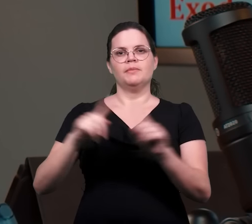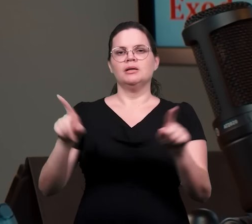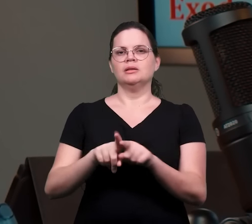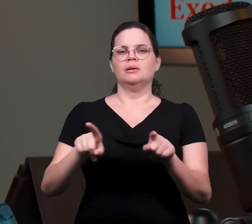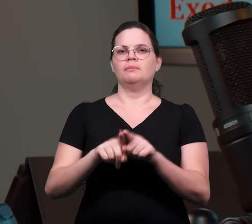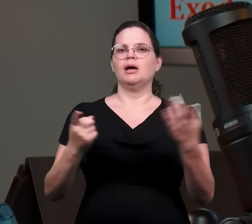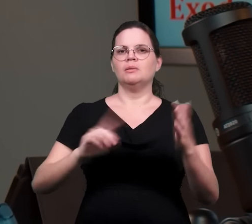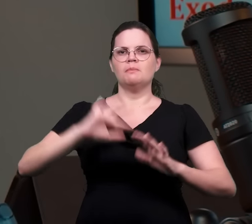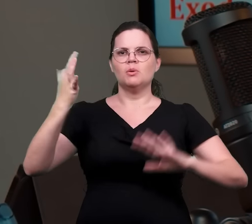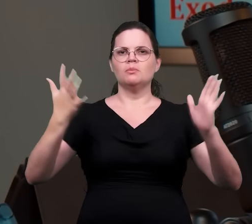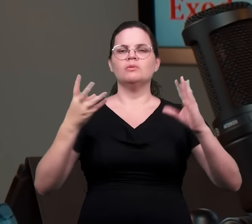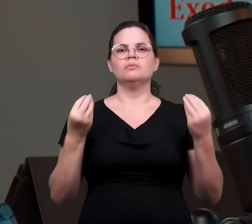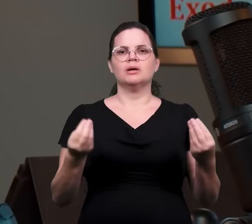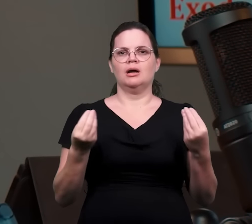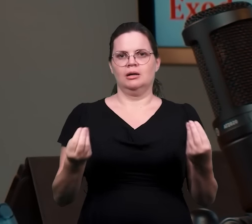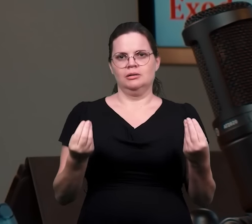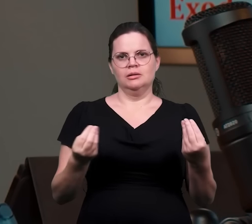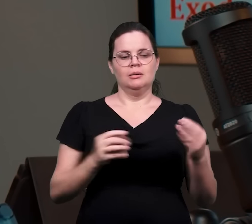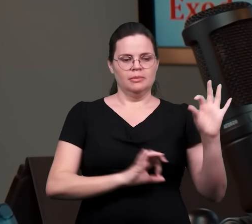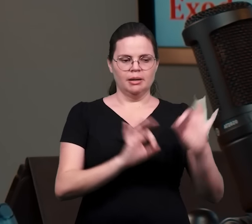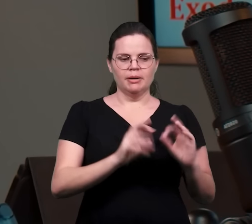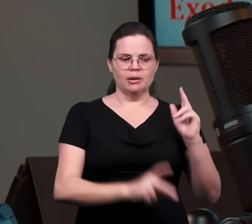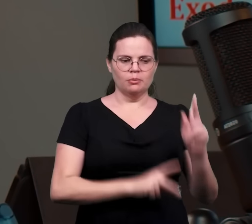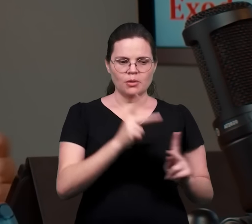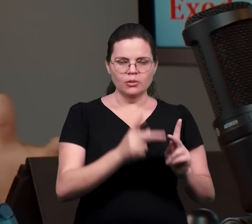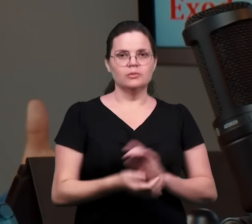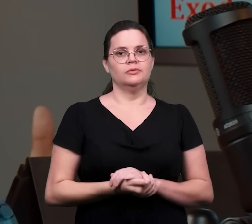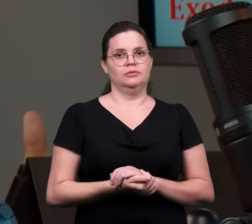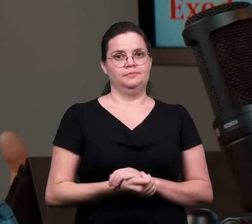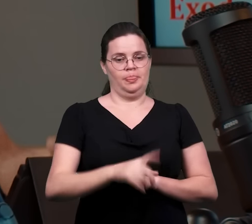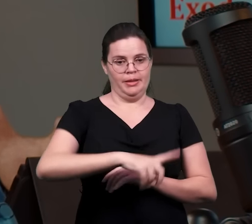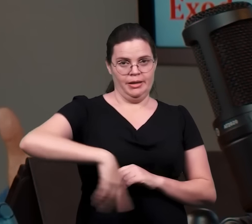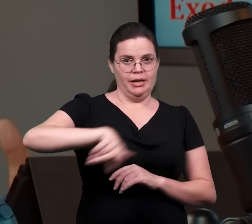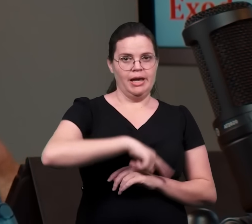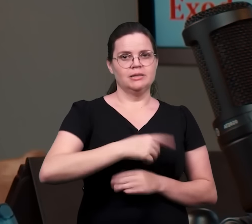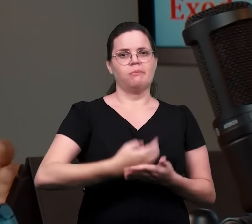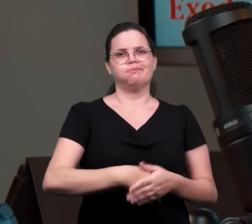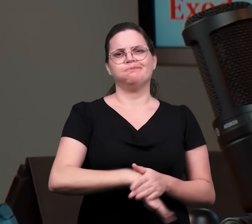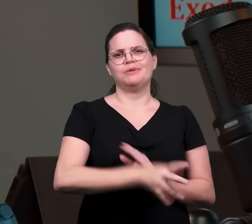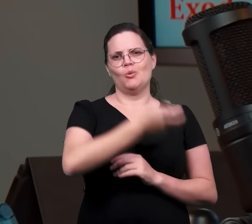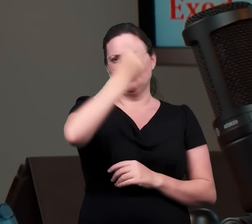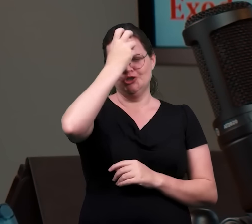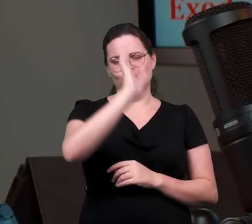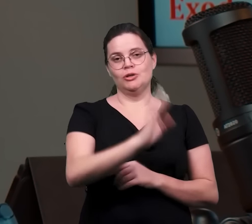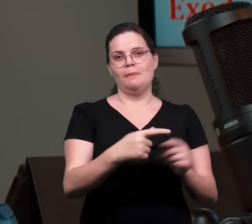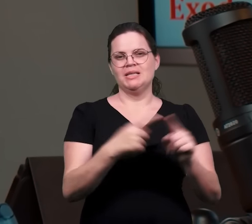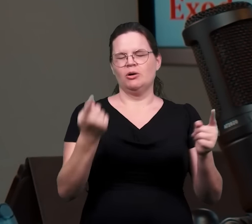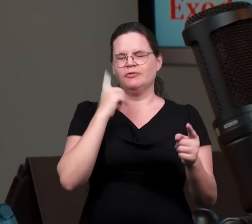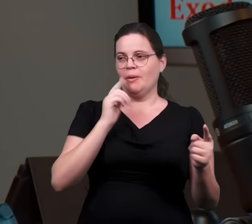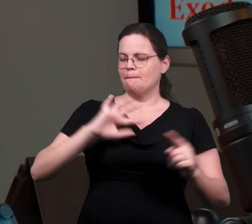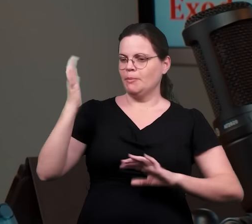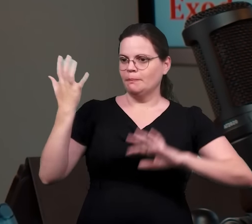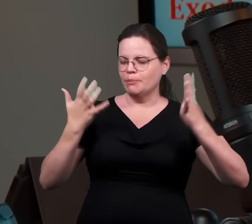também os sinais preparam o povo para aquele momento. Porque o povo vivia ali no Egito, estava acostumado, e agora com os sinais, com as evidências